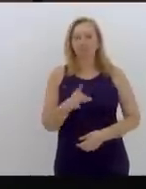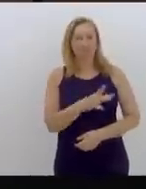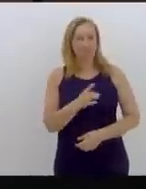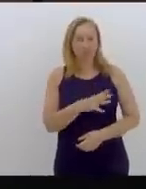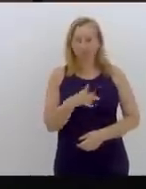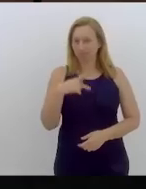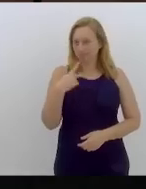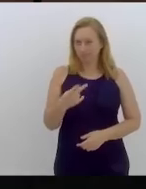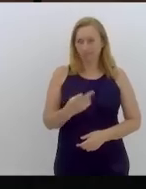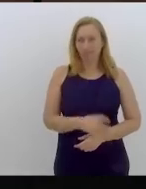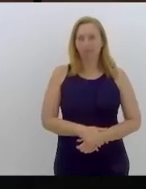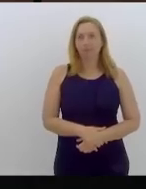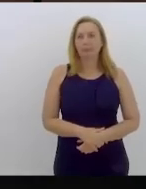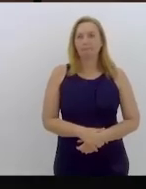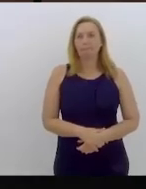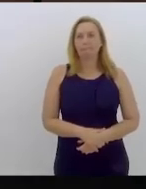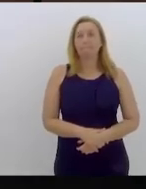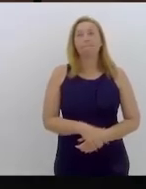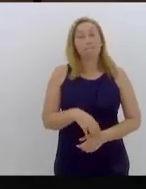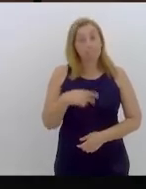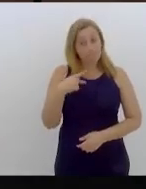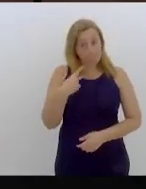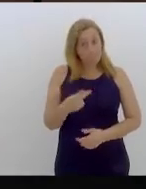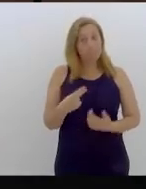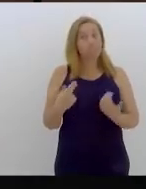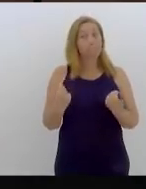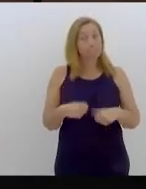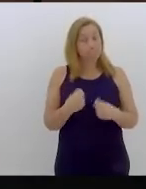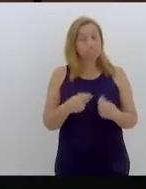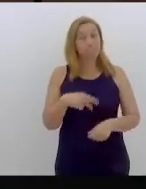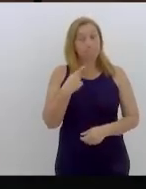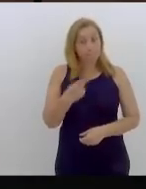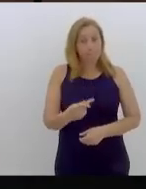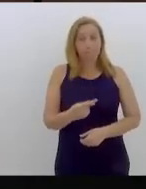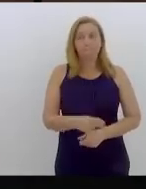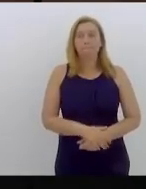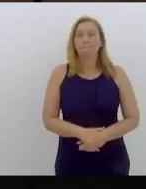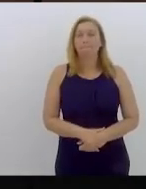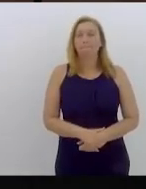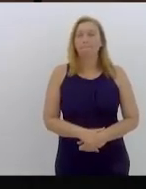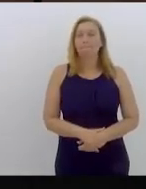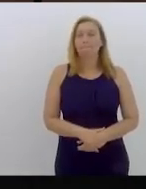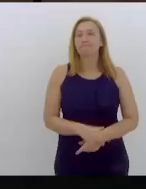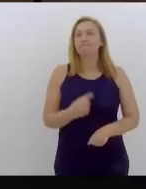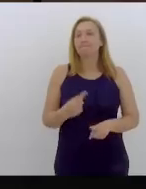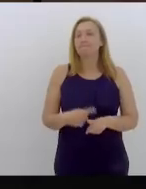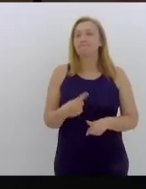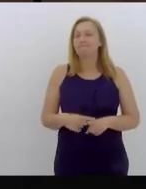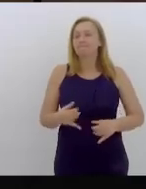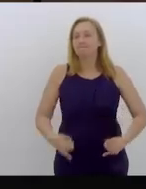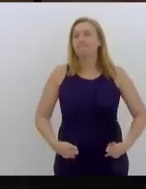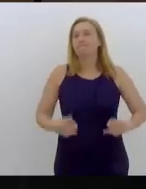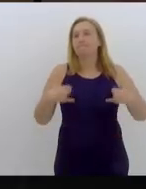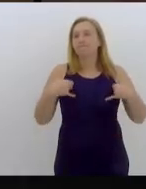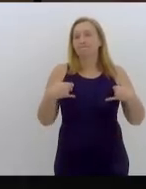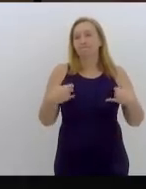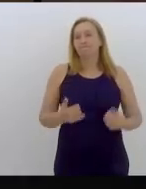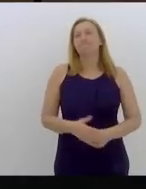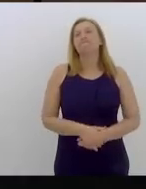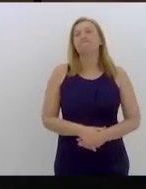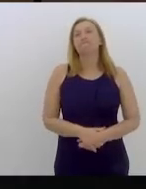botar a cara e falar o que eu tenho que falar porque o honro